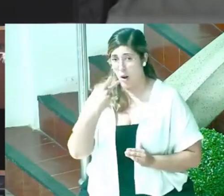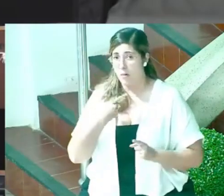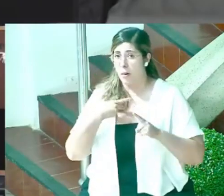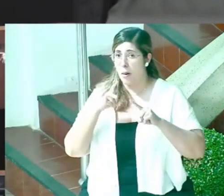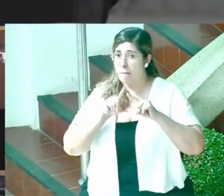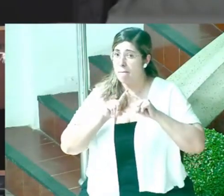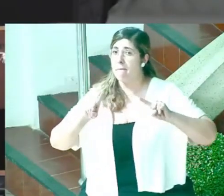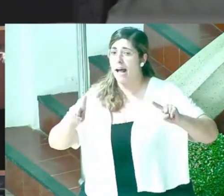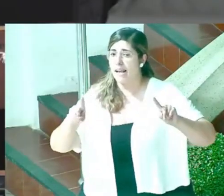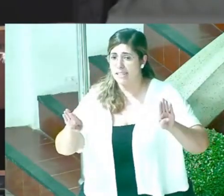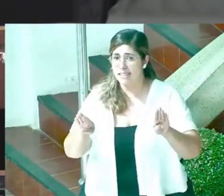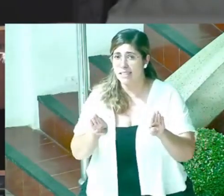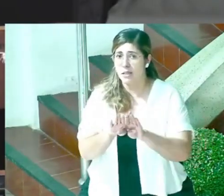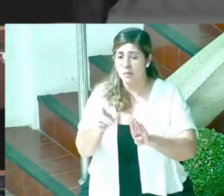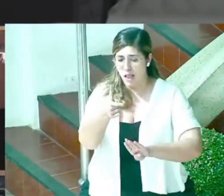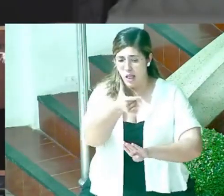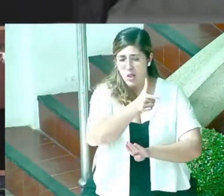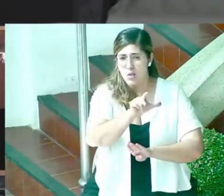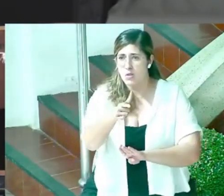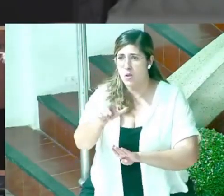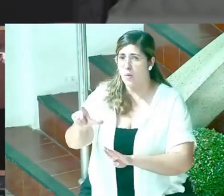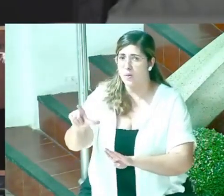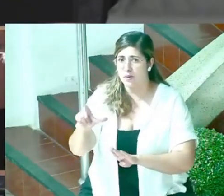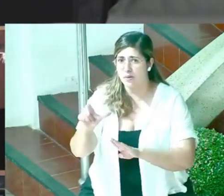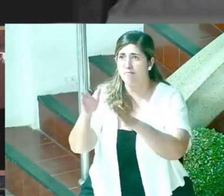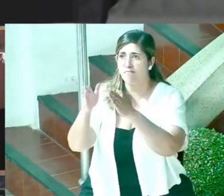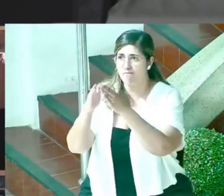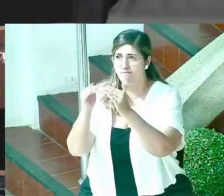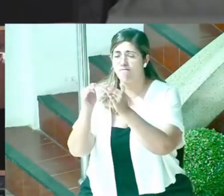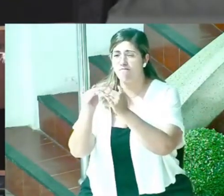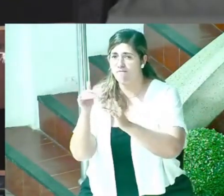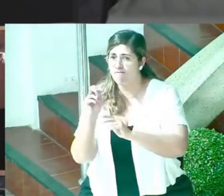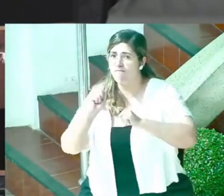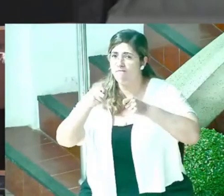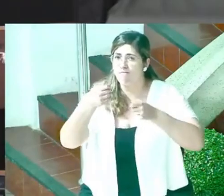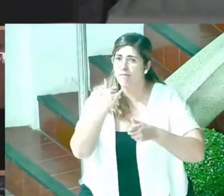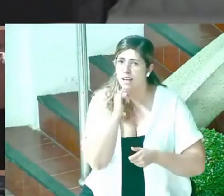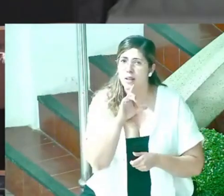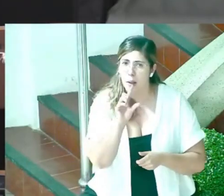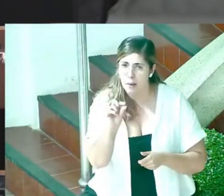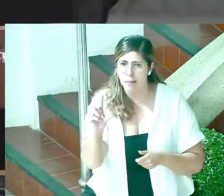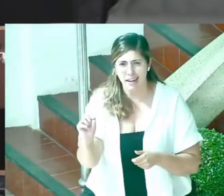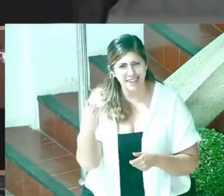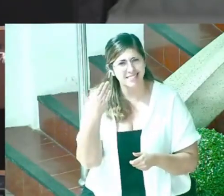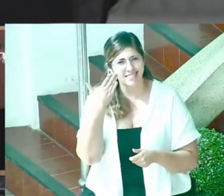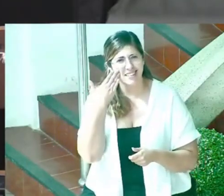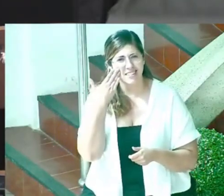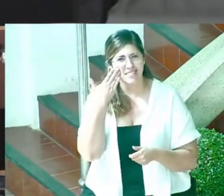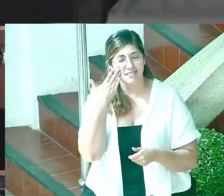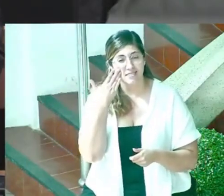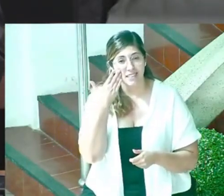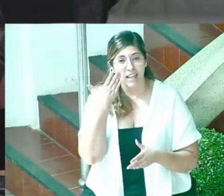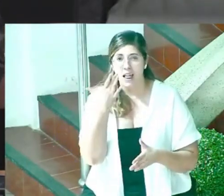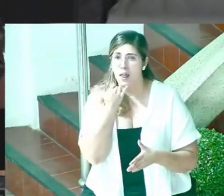Ou seja, aqueles que foram então alvos desta graça, estenderão o perdão ao